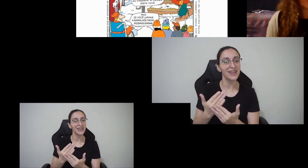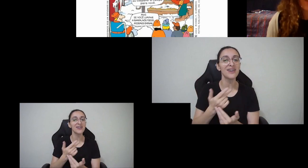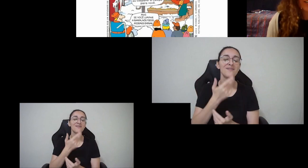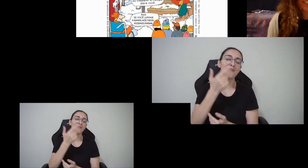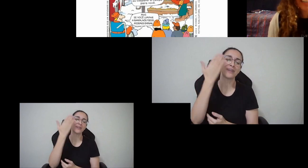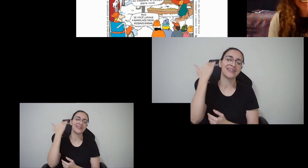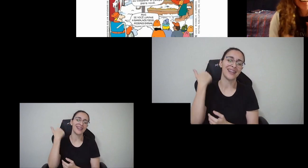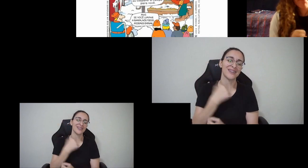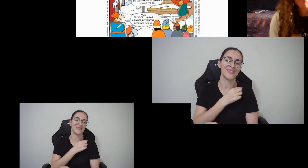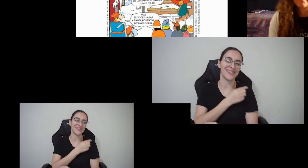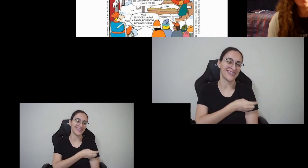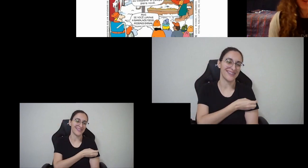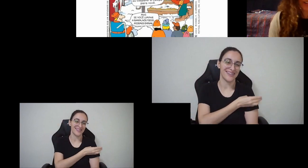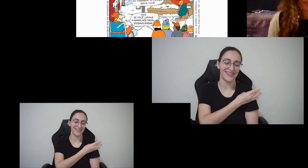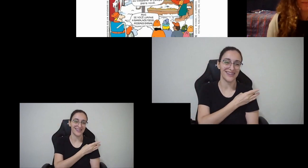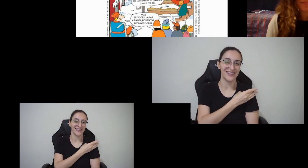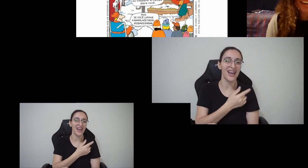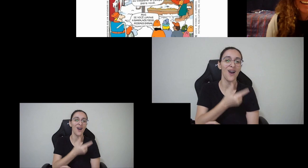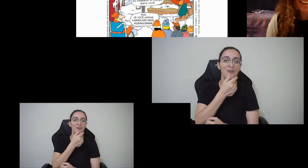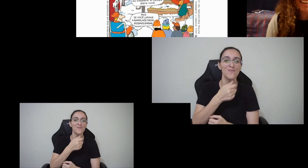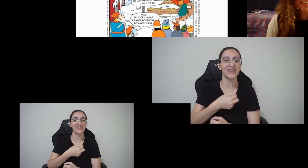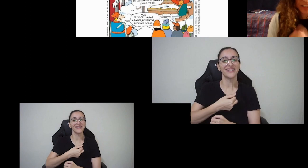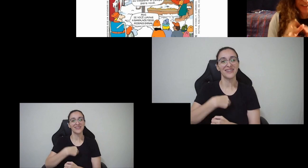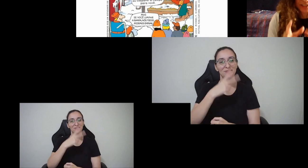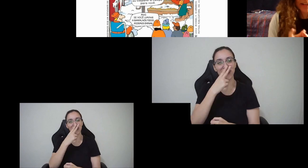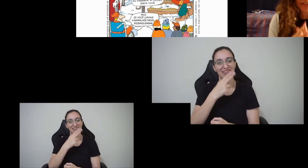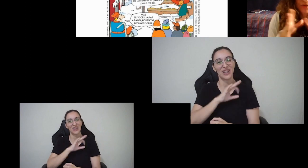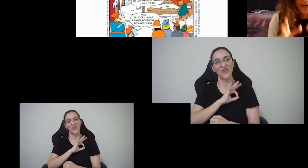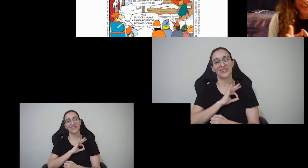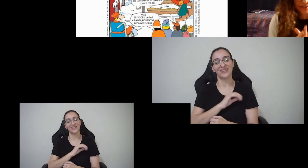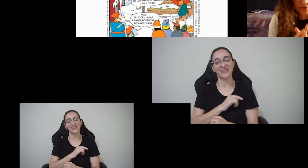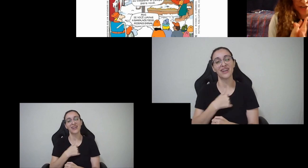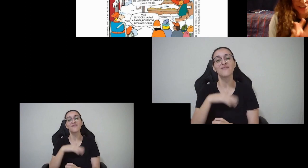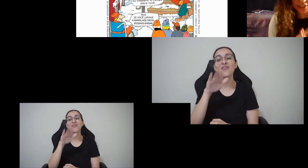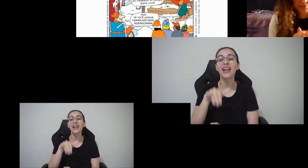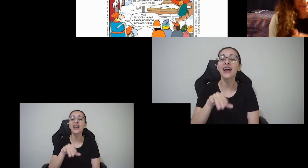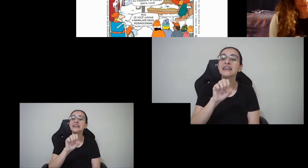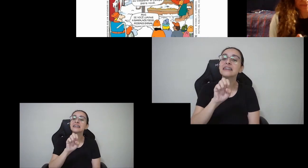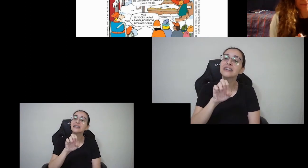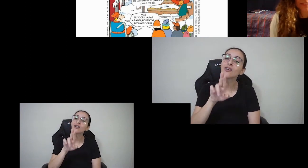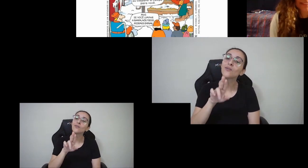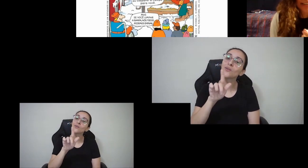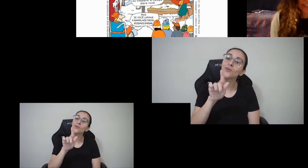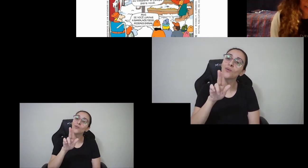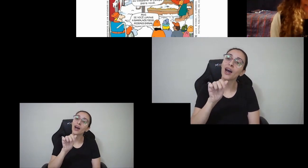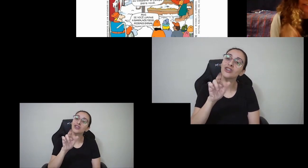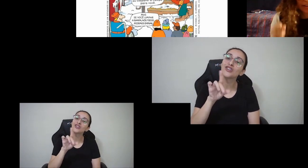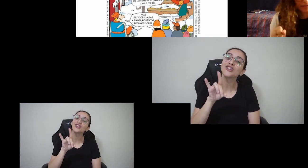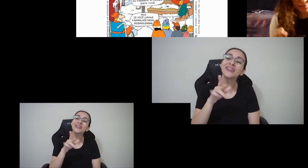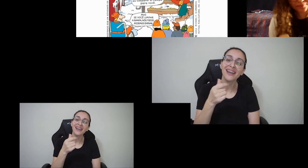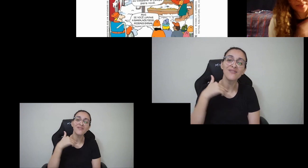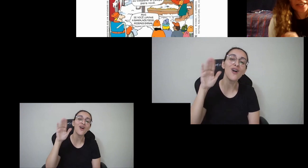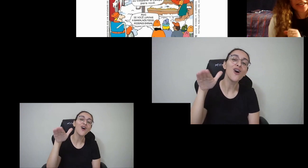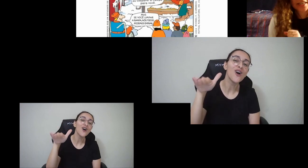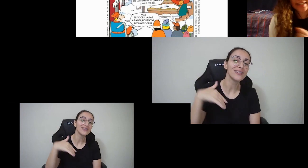guardinha. Seu guardinha era quem limpava a escola. Então a gente vai chamar ele de seu guardinha. Seu guardinha tá ali tirando a